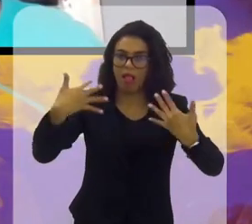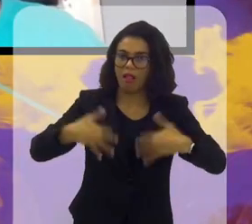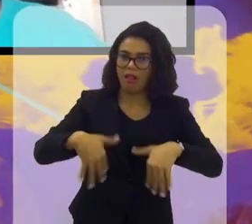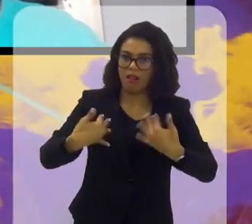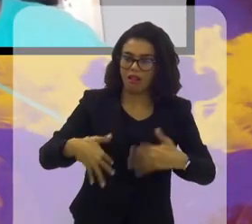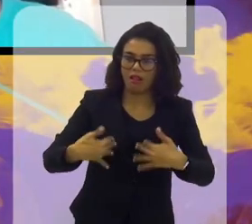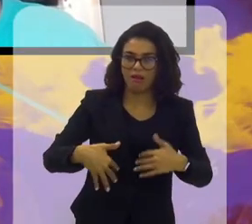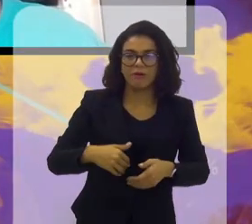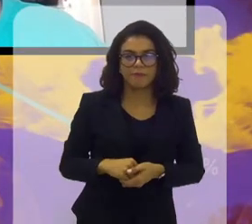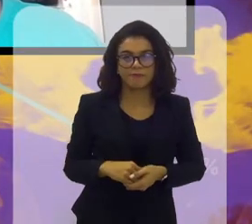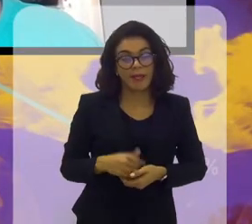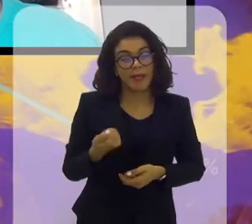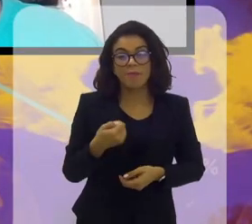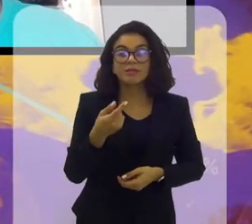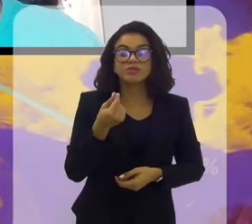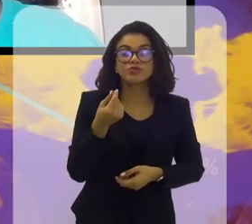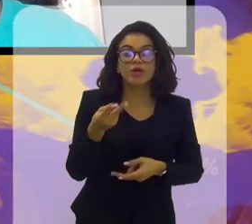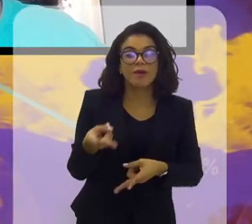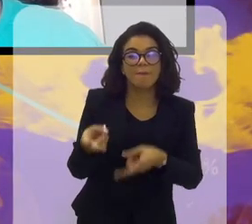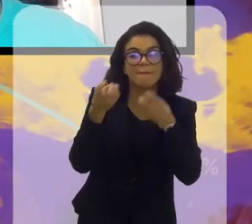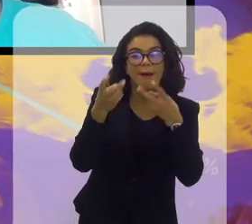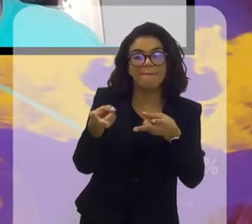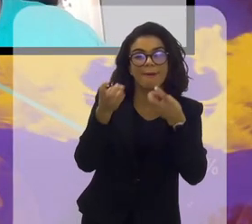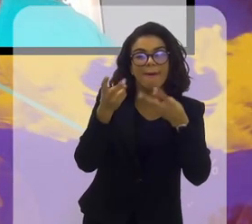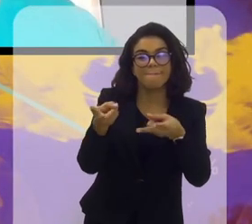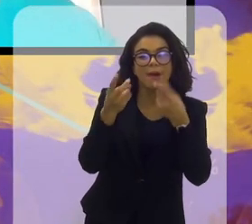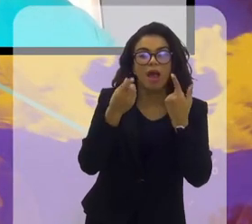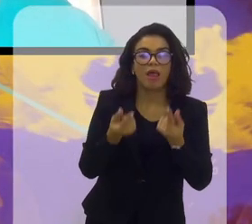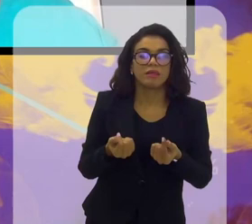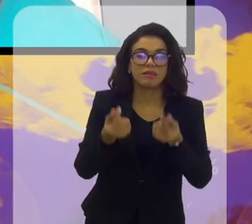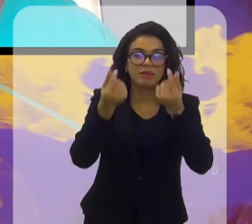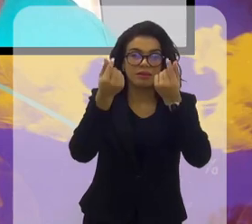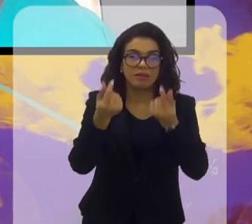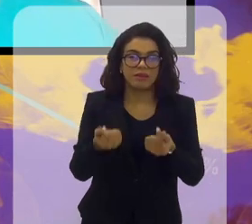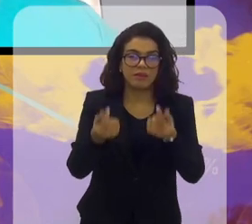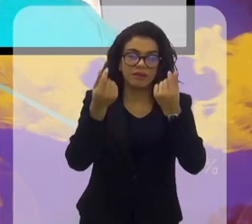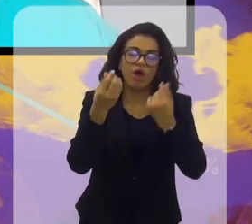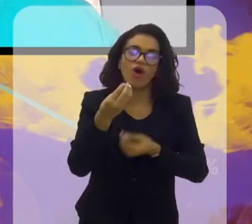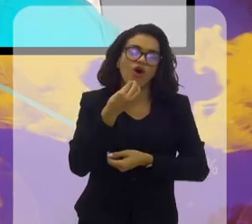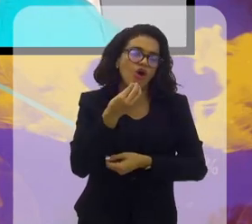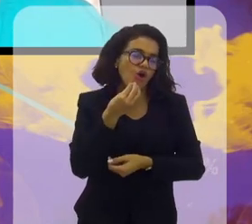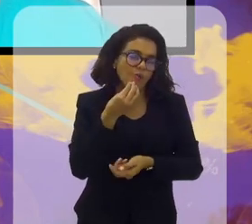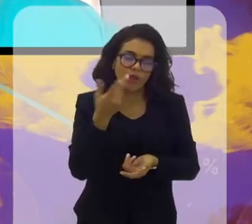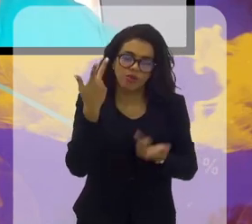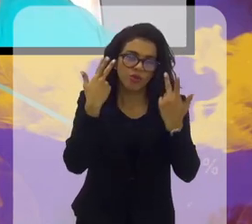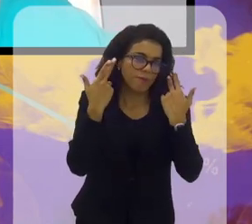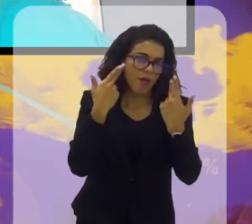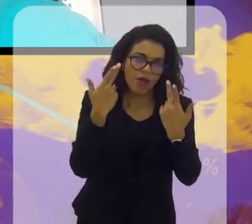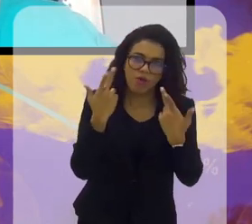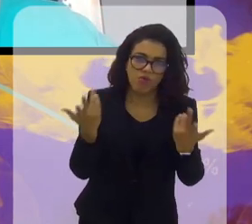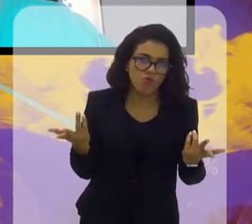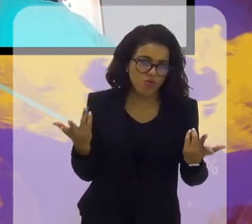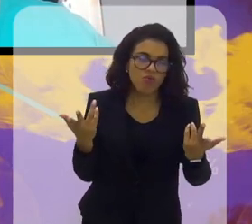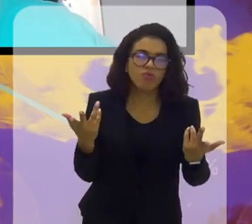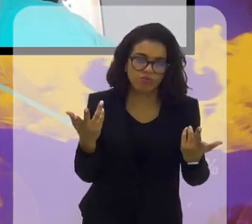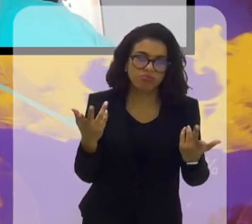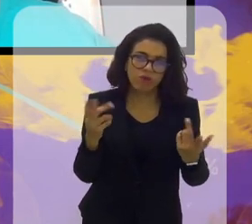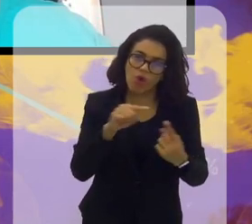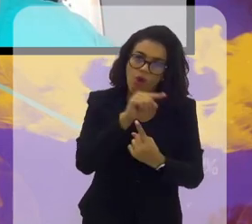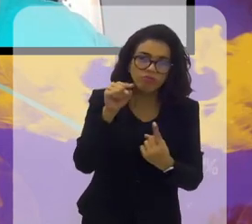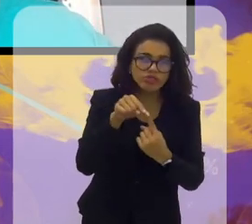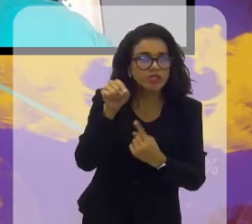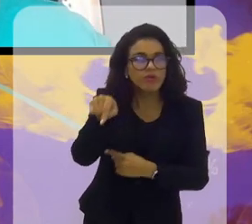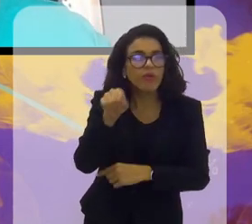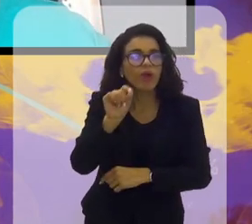coisa. É preciso faturar, ok? Isso não há problema, faz parte dos livros, isso é feito